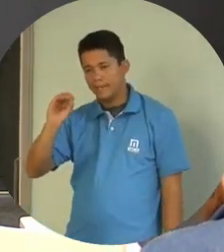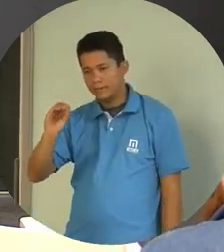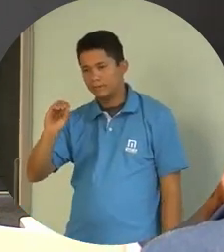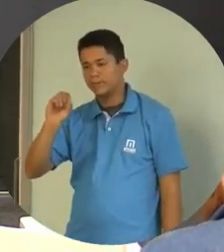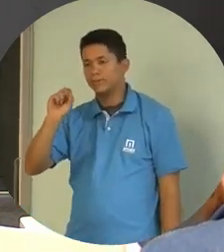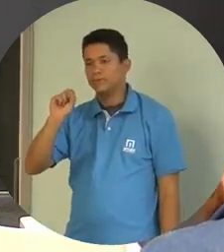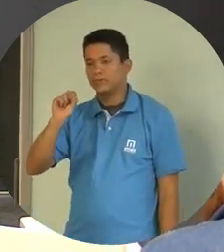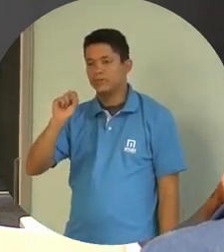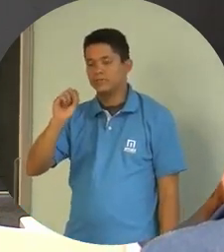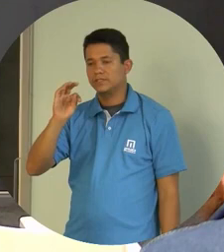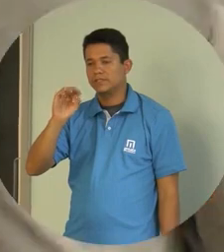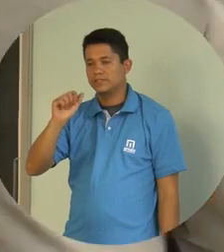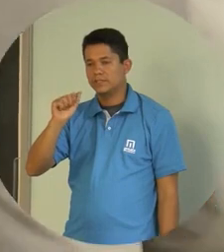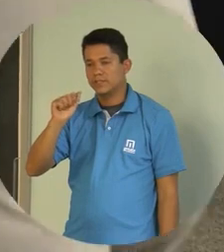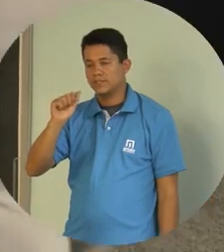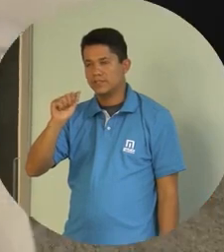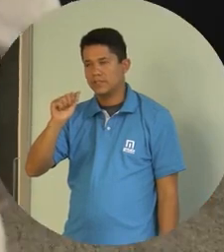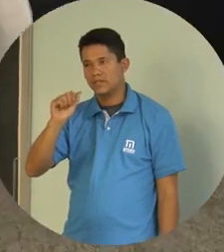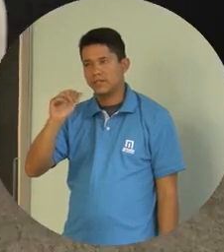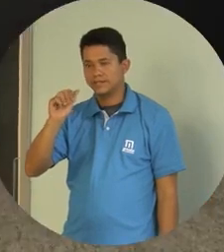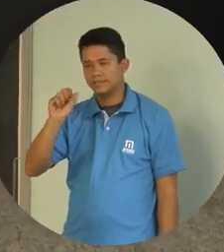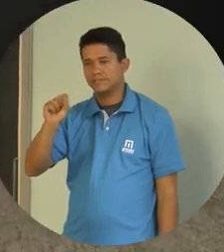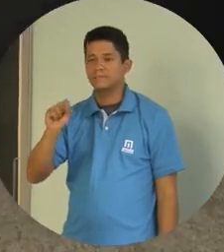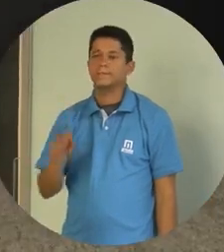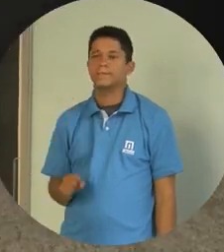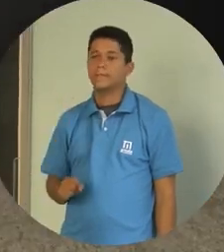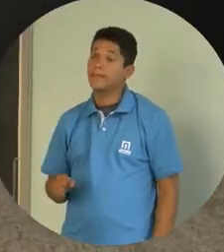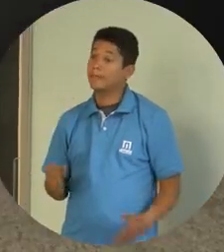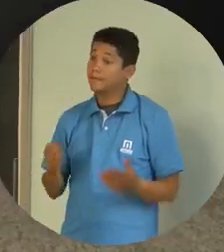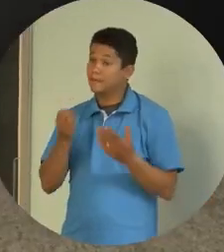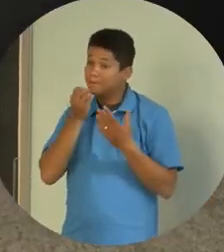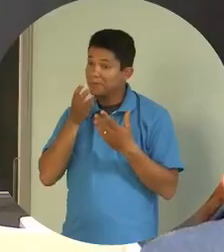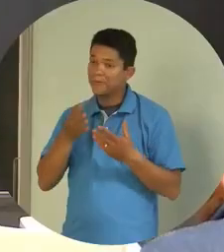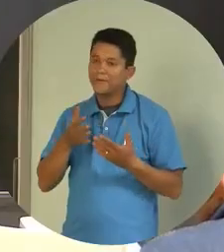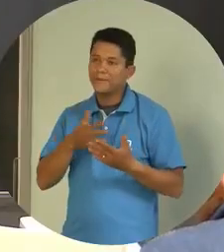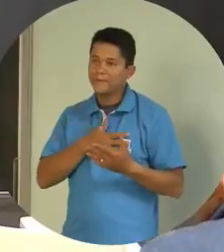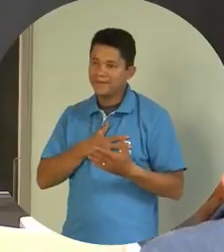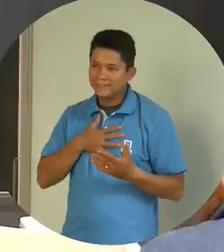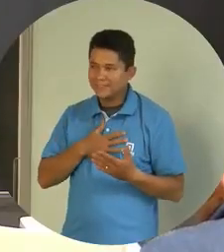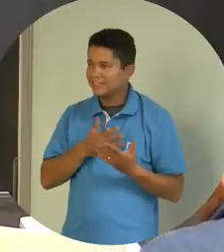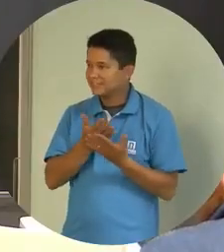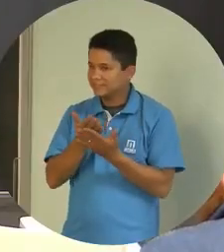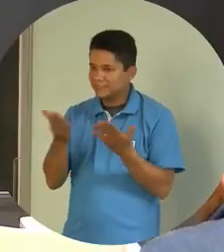prazer tê-los todos aqui. Tem sido dias assim de muito